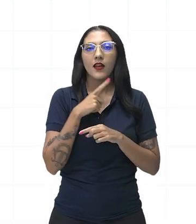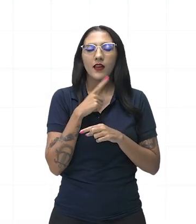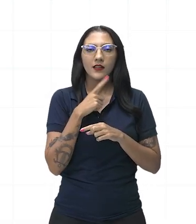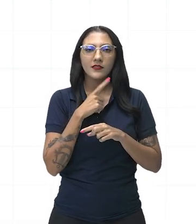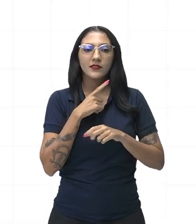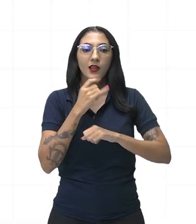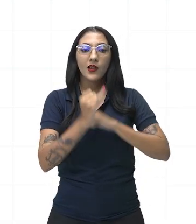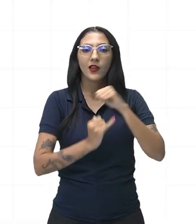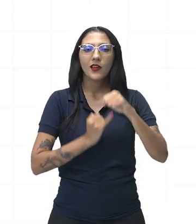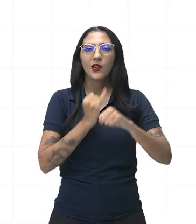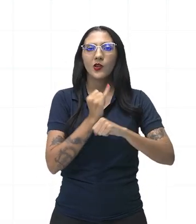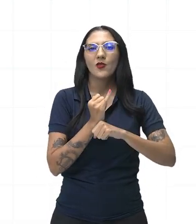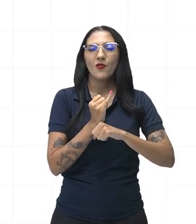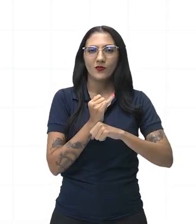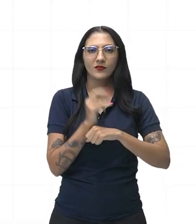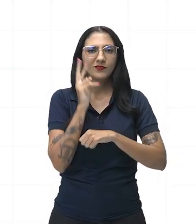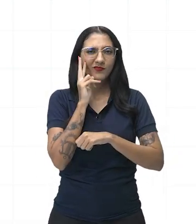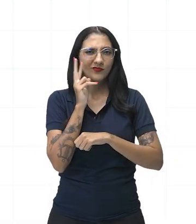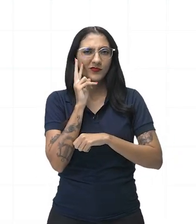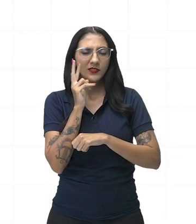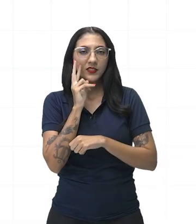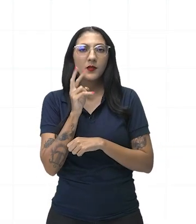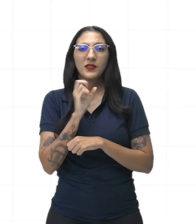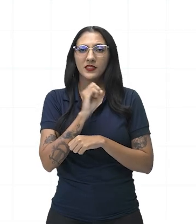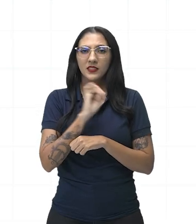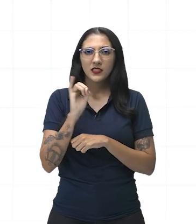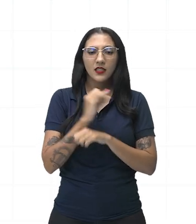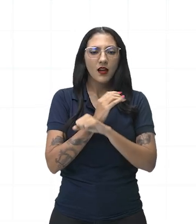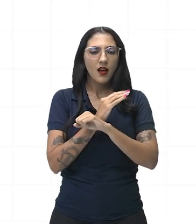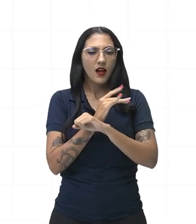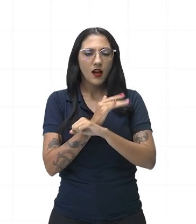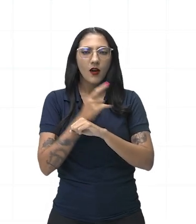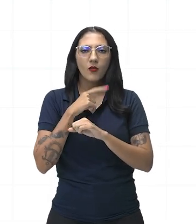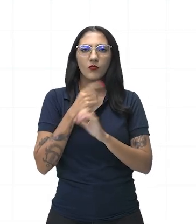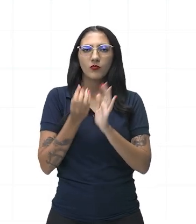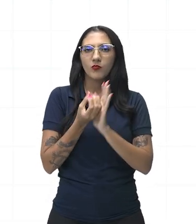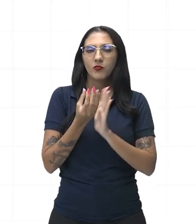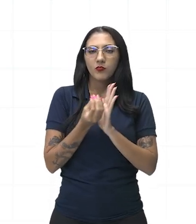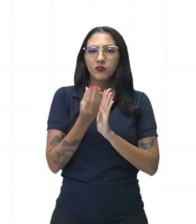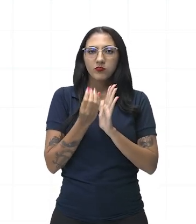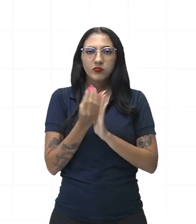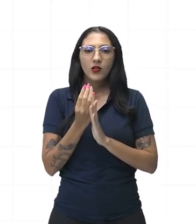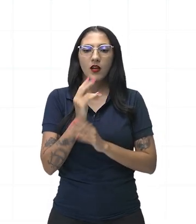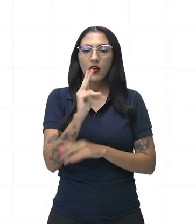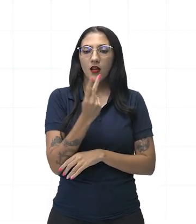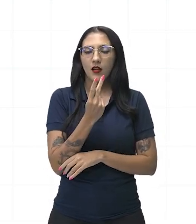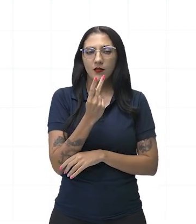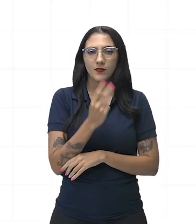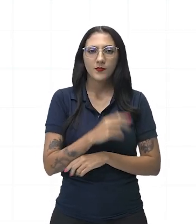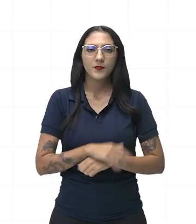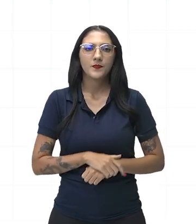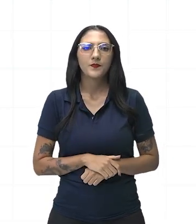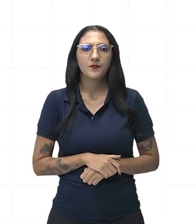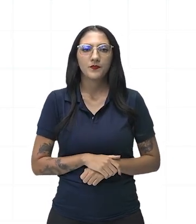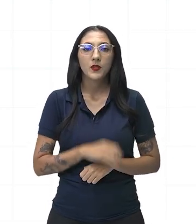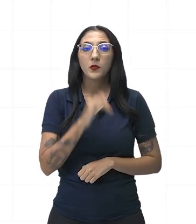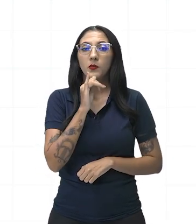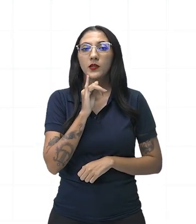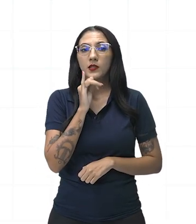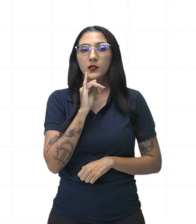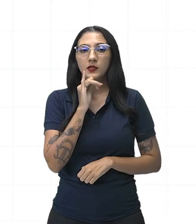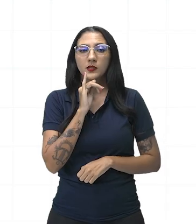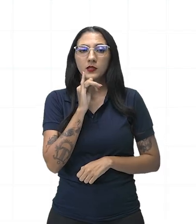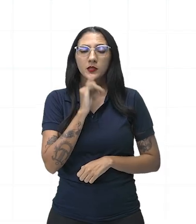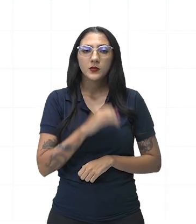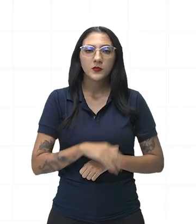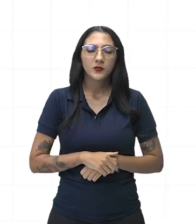H+. Lembram que uma substância ácida, quando em meio aquoso, libera íons H+. Temos como exemplo ácido